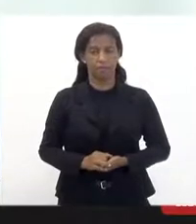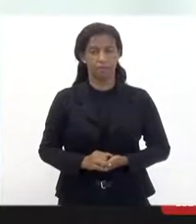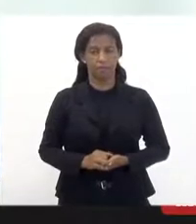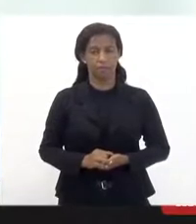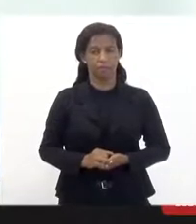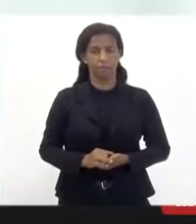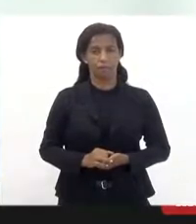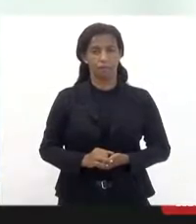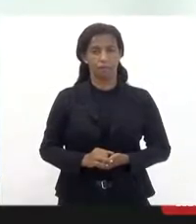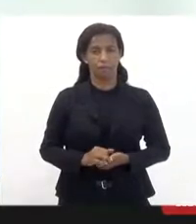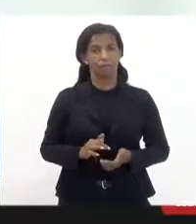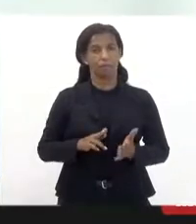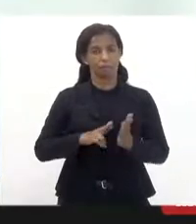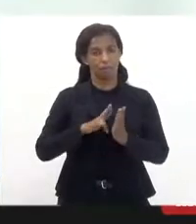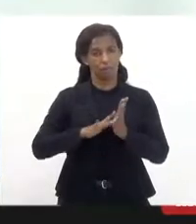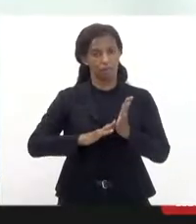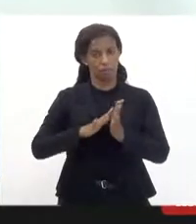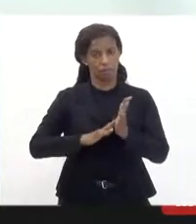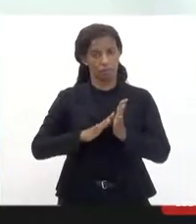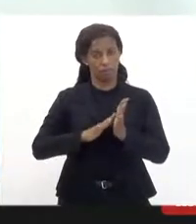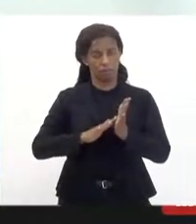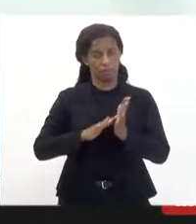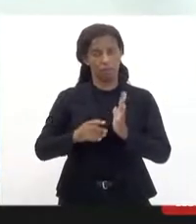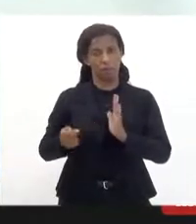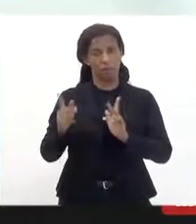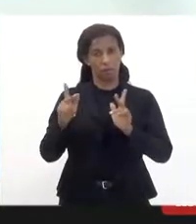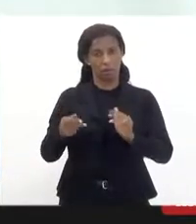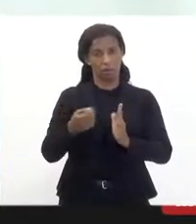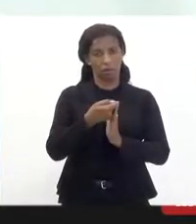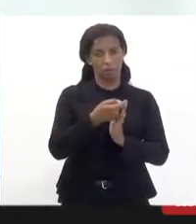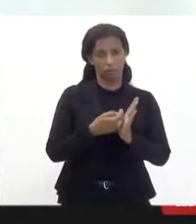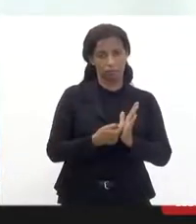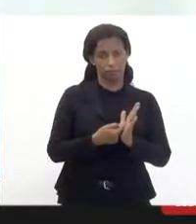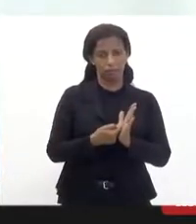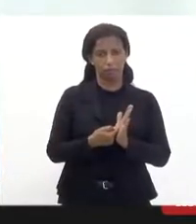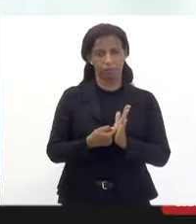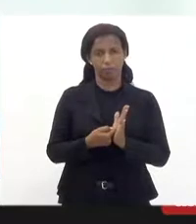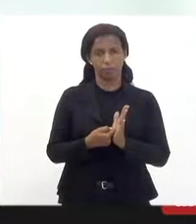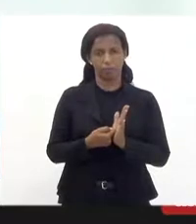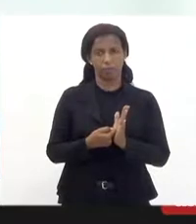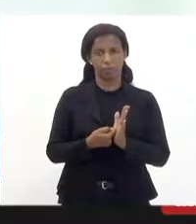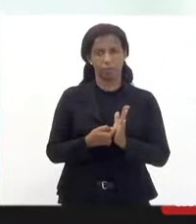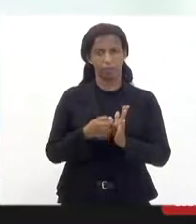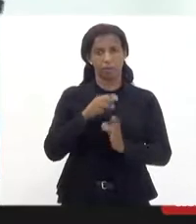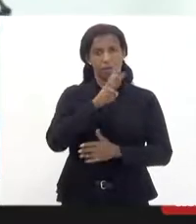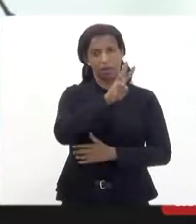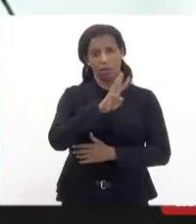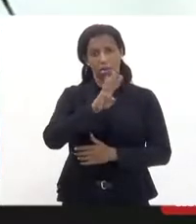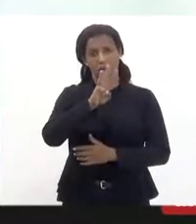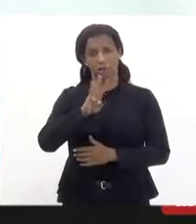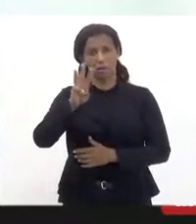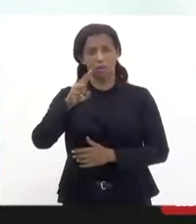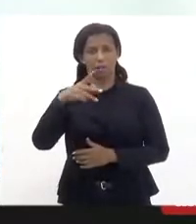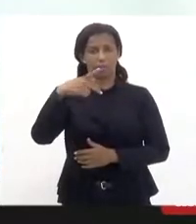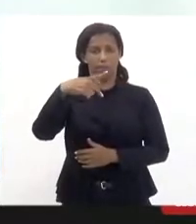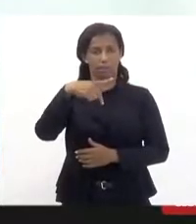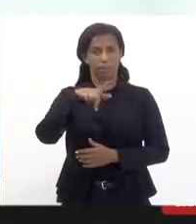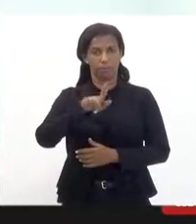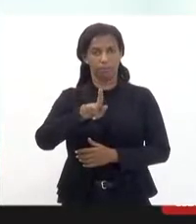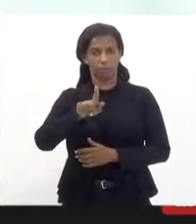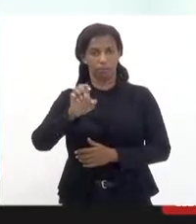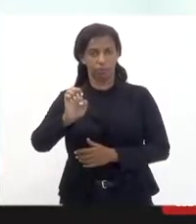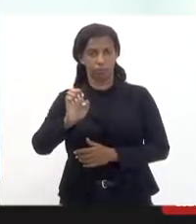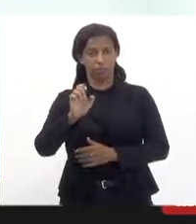Registre-se que, consoante a listagem constante no site da PGE, fruto de